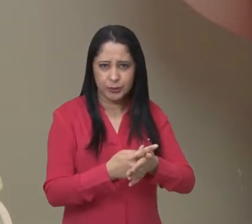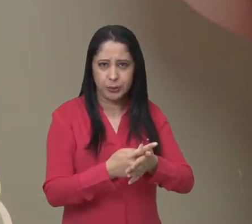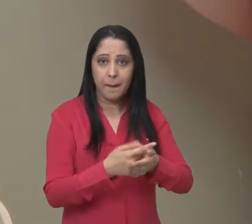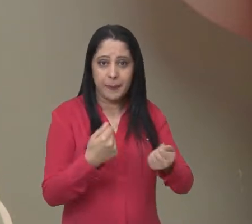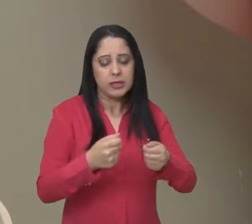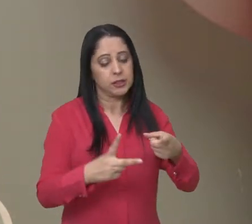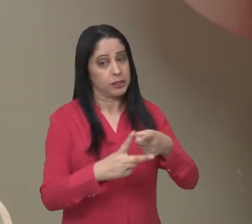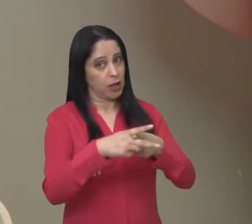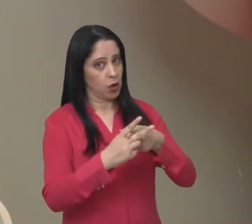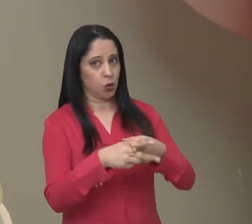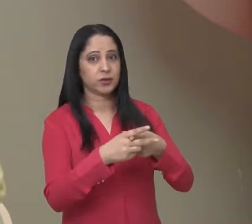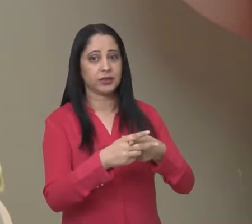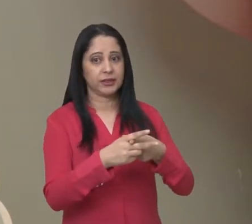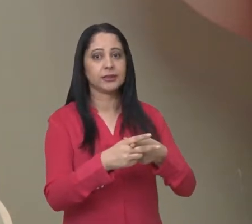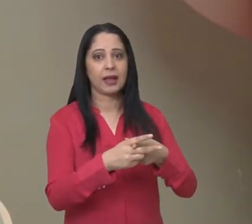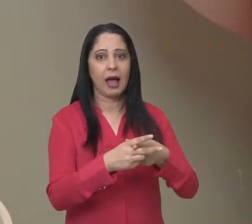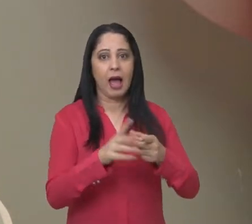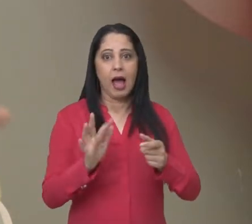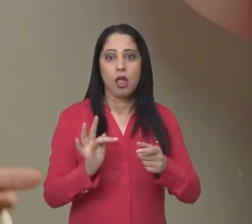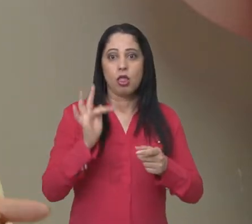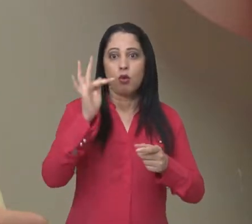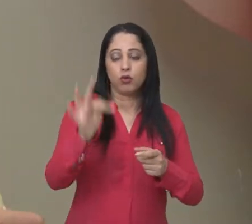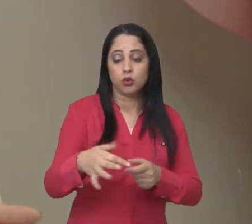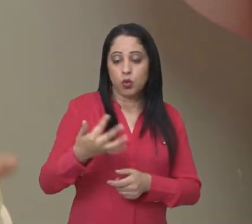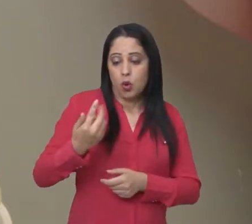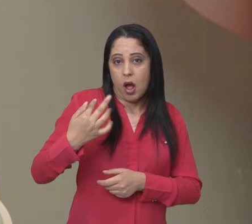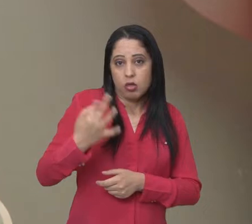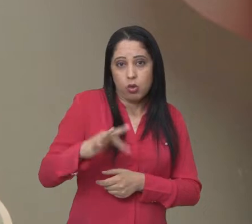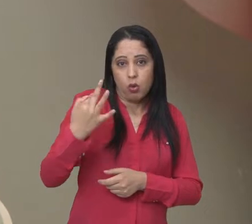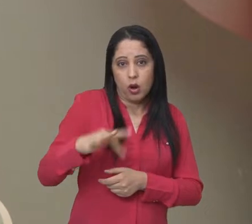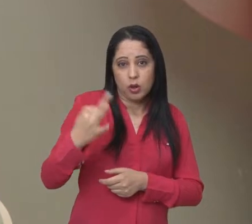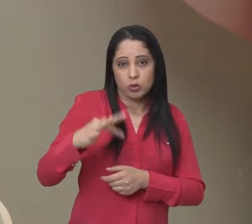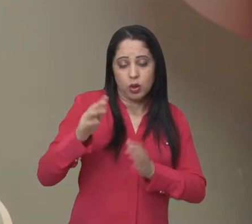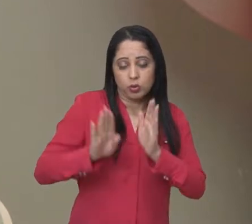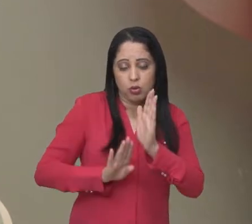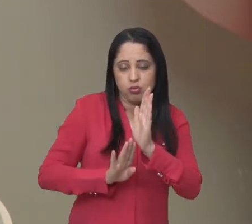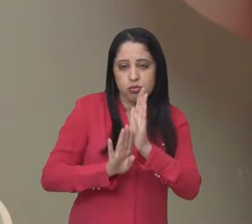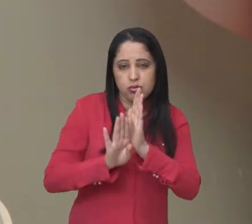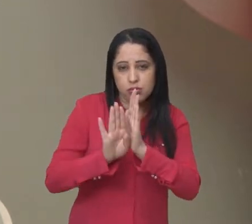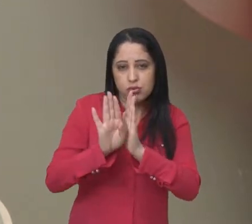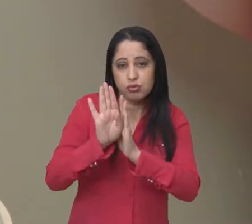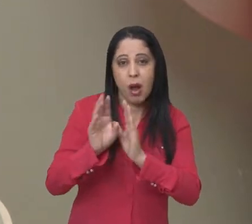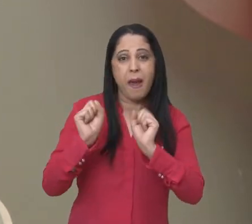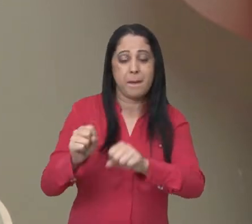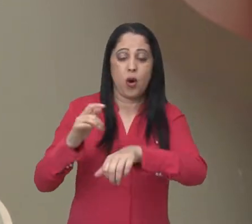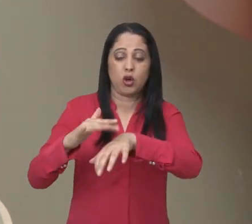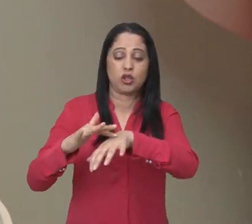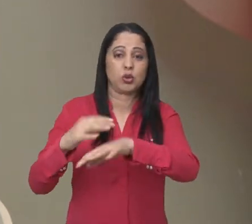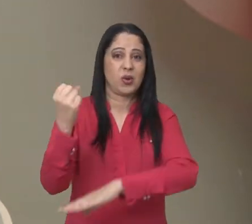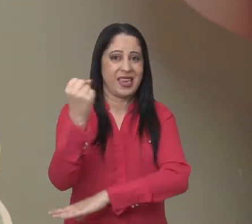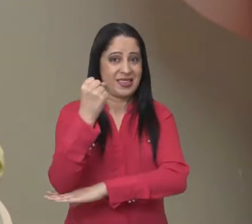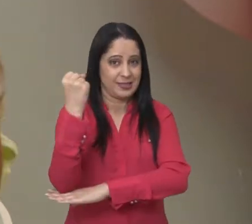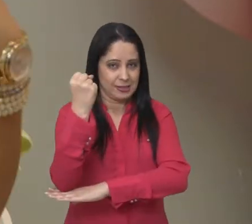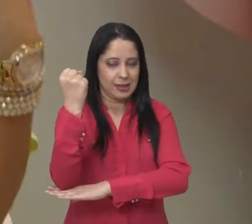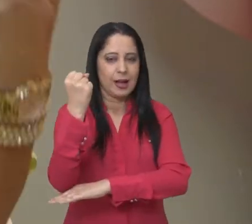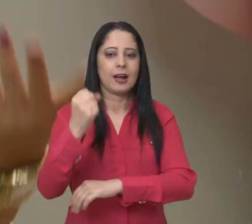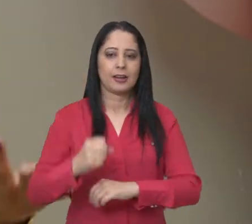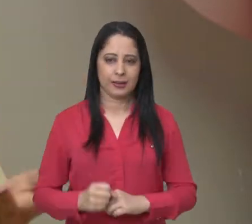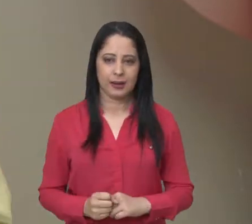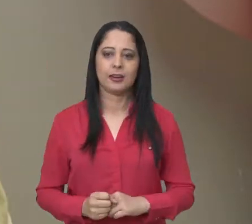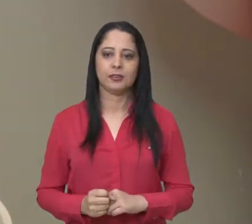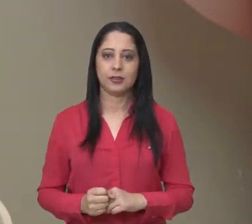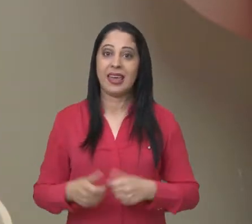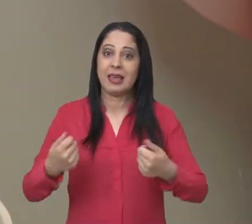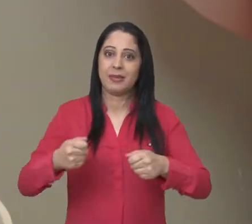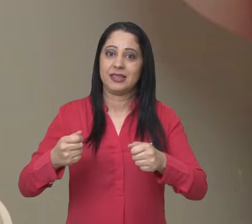e corrigidos, podem fazer a dor evoluir ao ponto de se tornar uma doença crônica, avançando